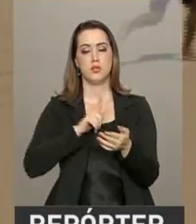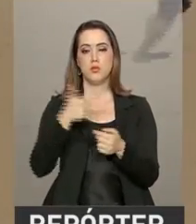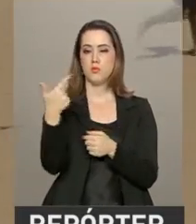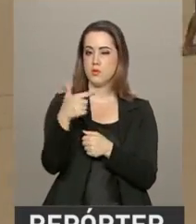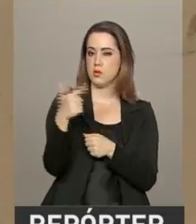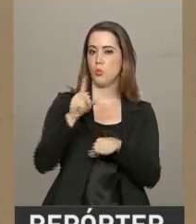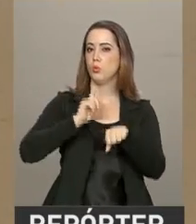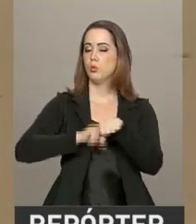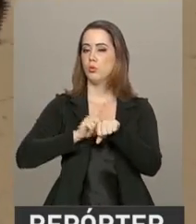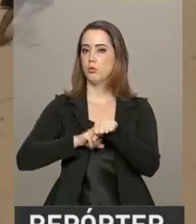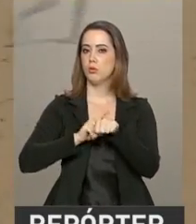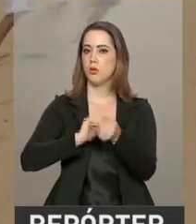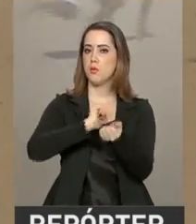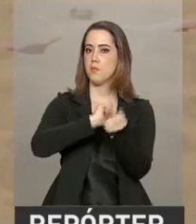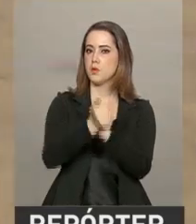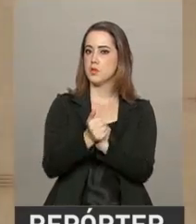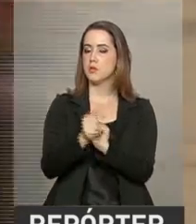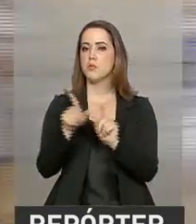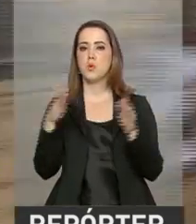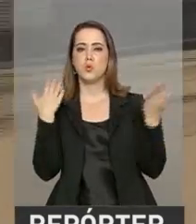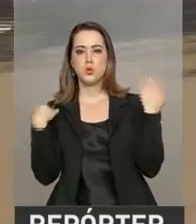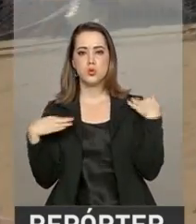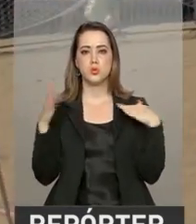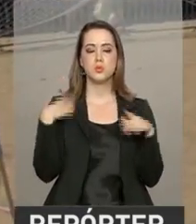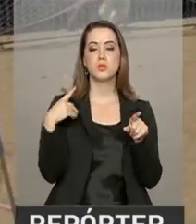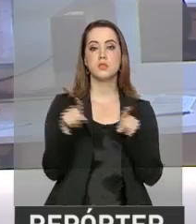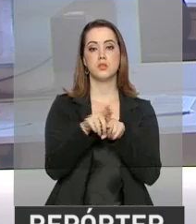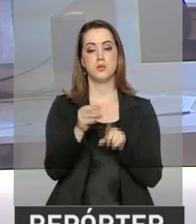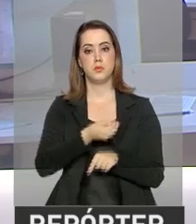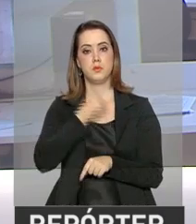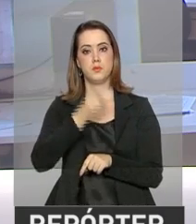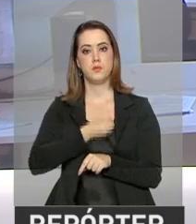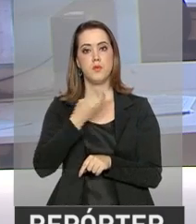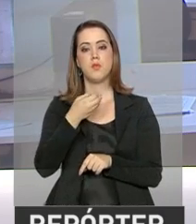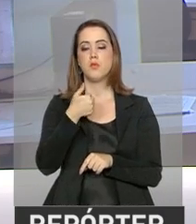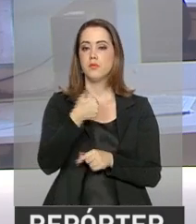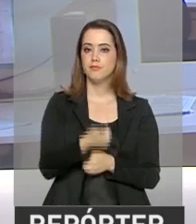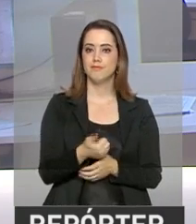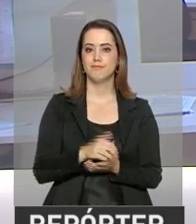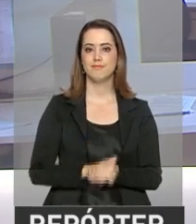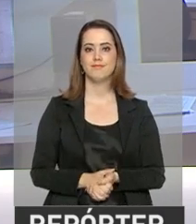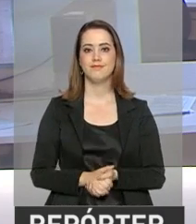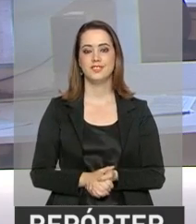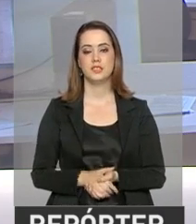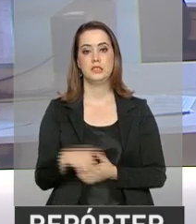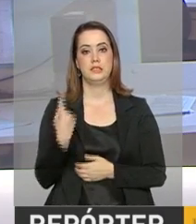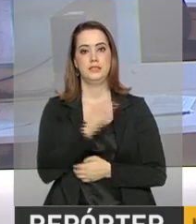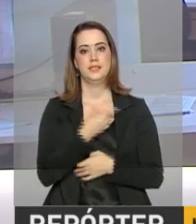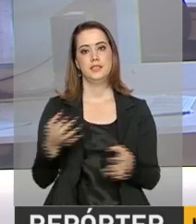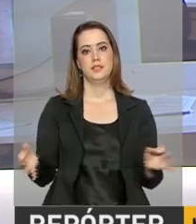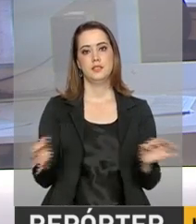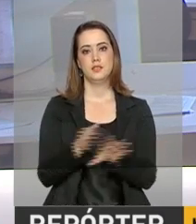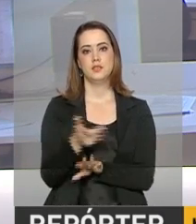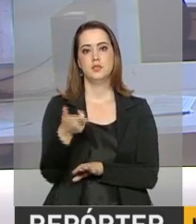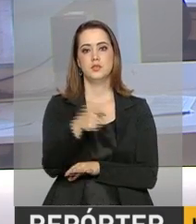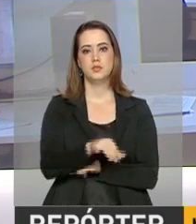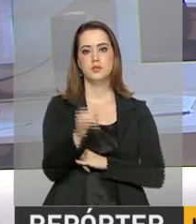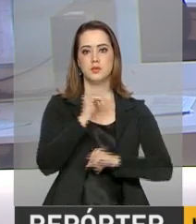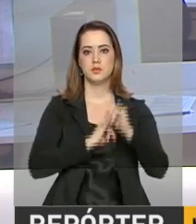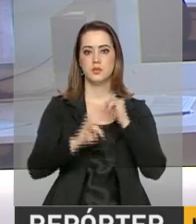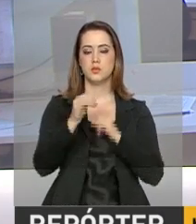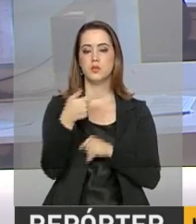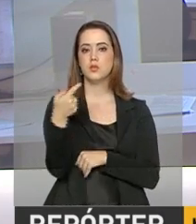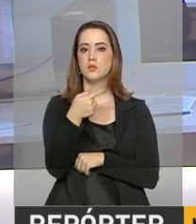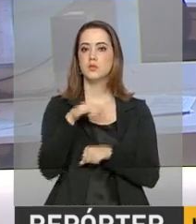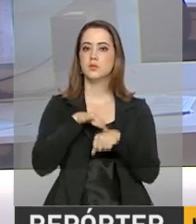programa esporte lazer e vida saudável e nós ficamos por aqui voltamos a qualquer momento com outras